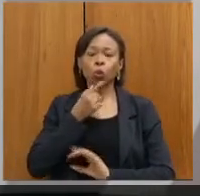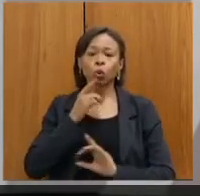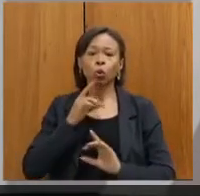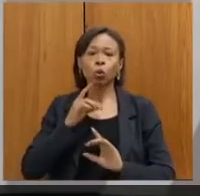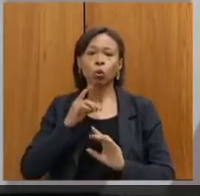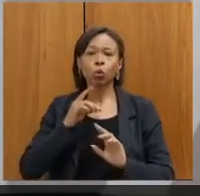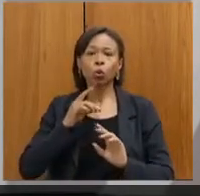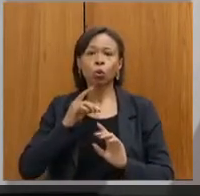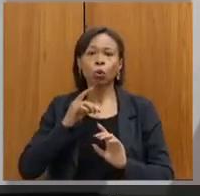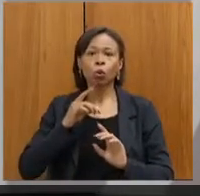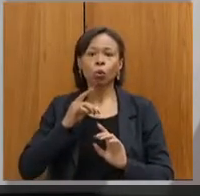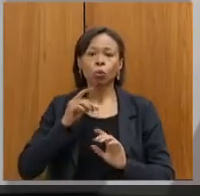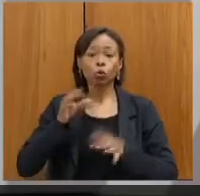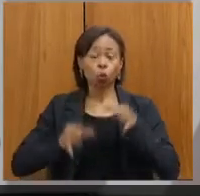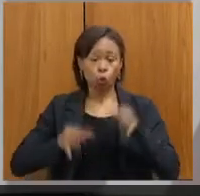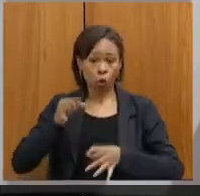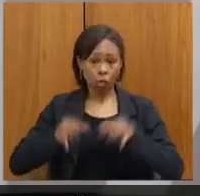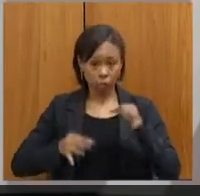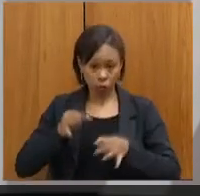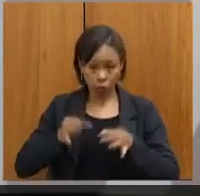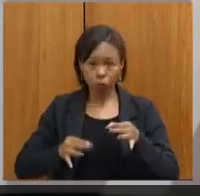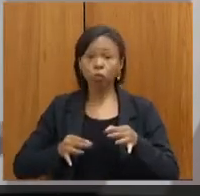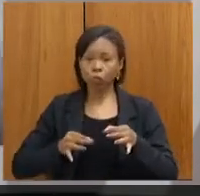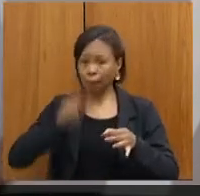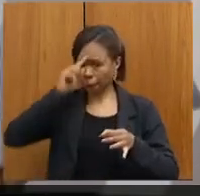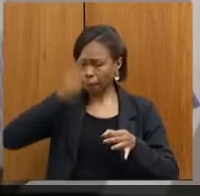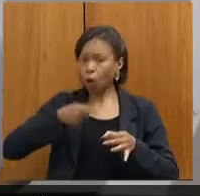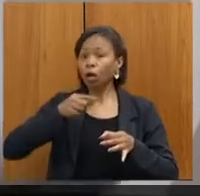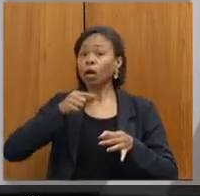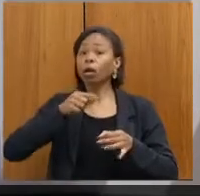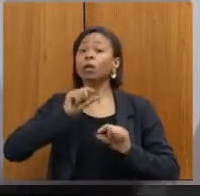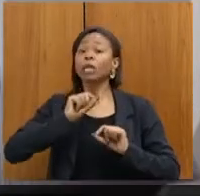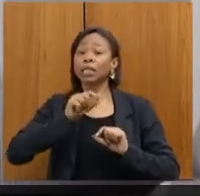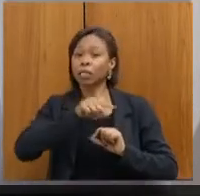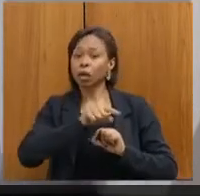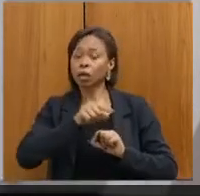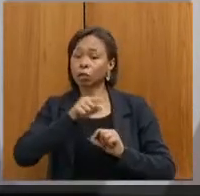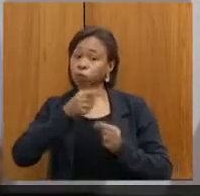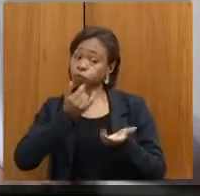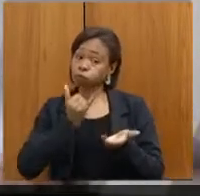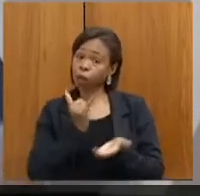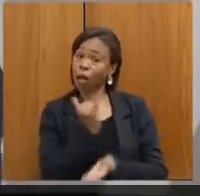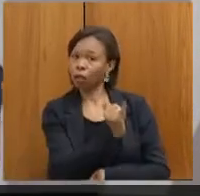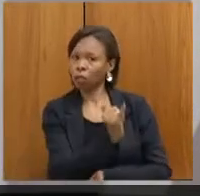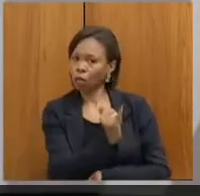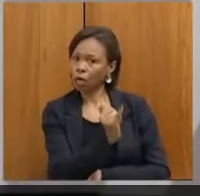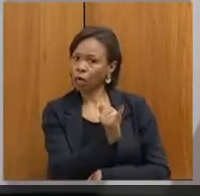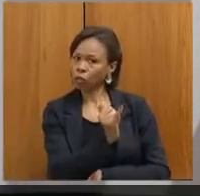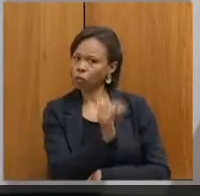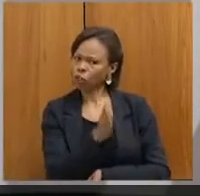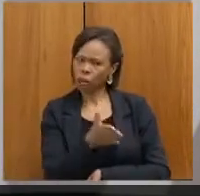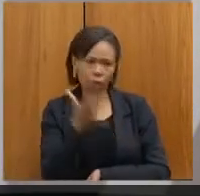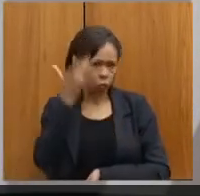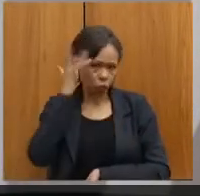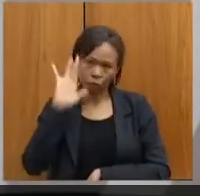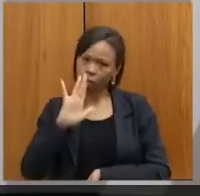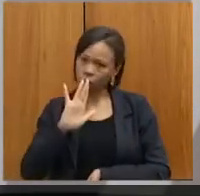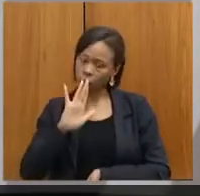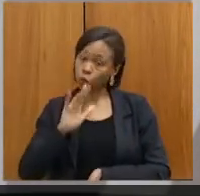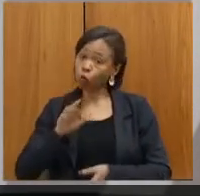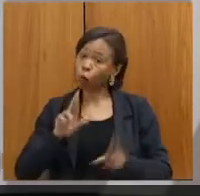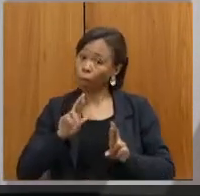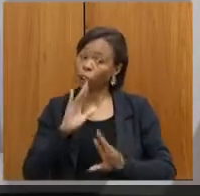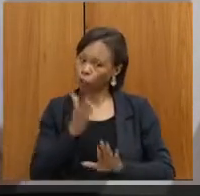versiani Penna determinando que vossa excelência assim que notificado não sei se foi se não foi acreditar que seja o quanto antes